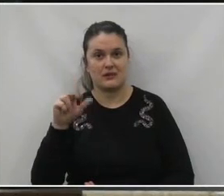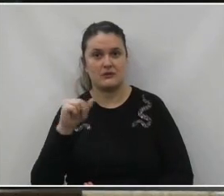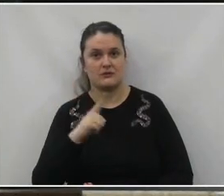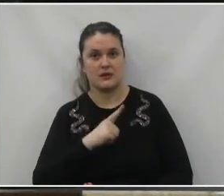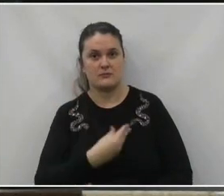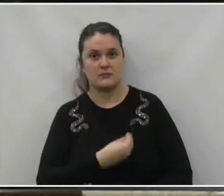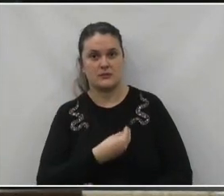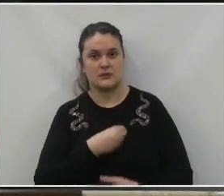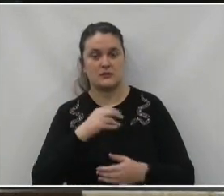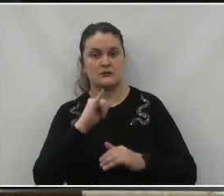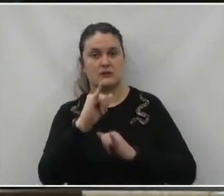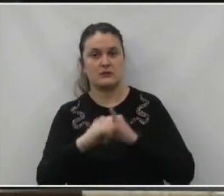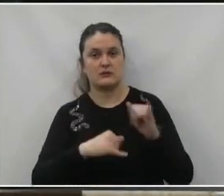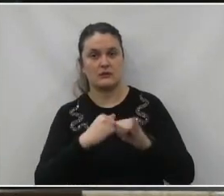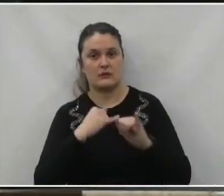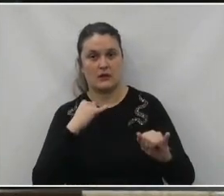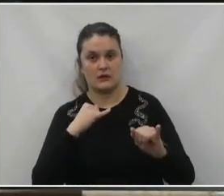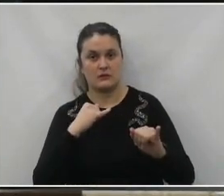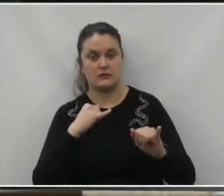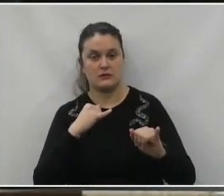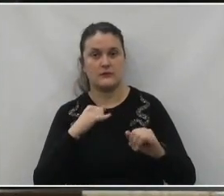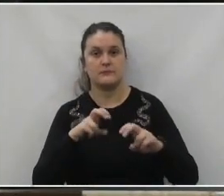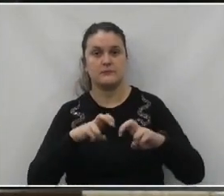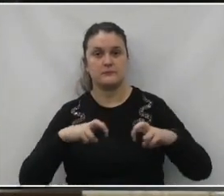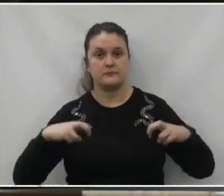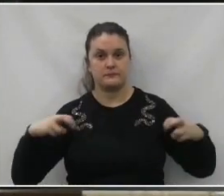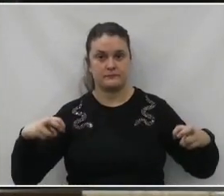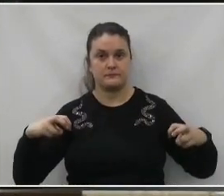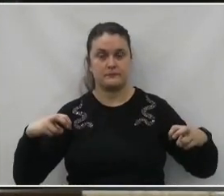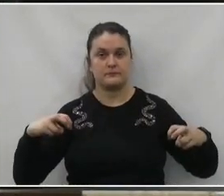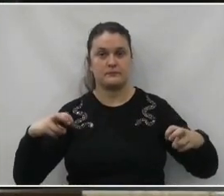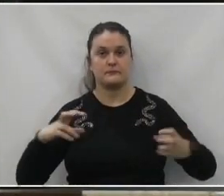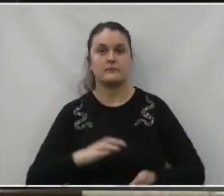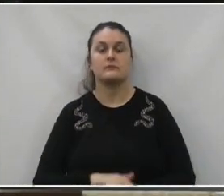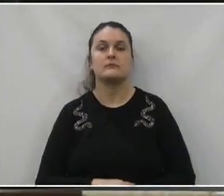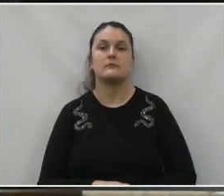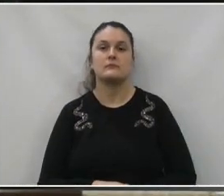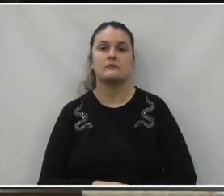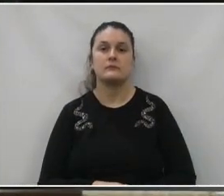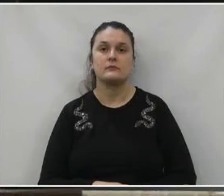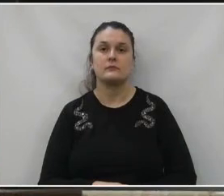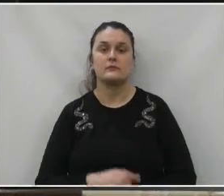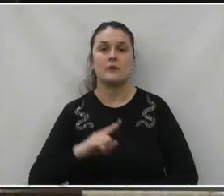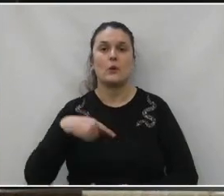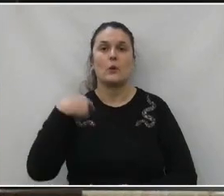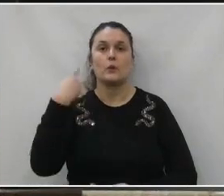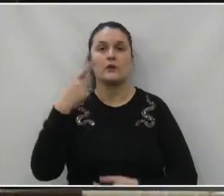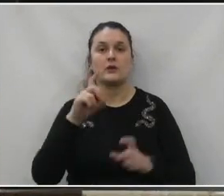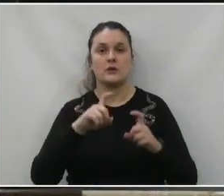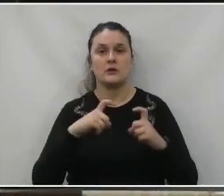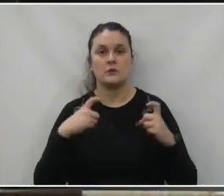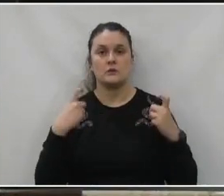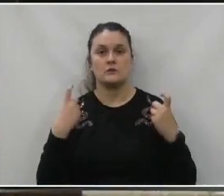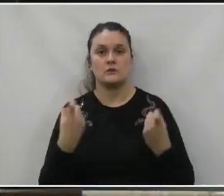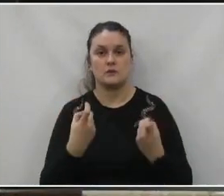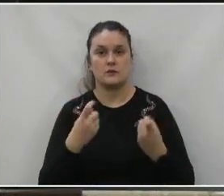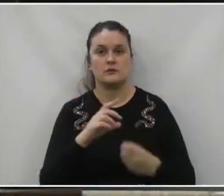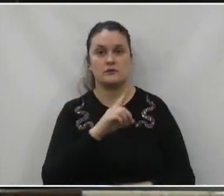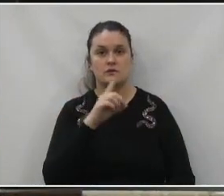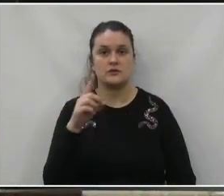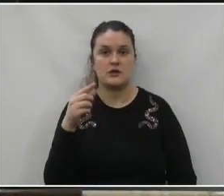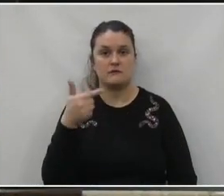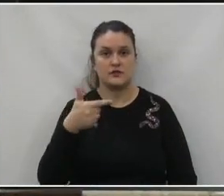acompanhou pela internet na sessão, E na próxima reunião ordinária será no